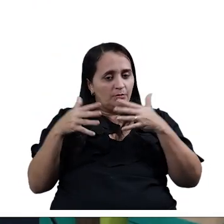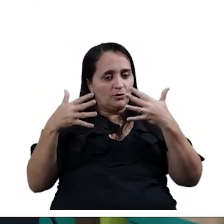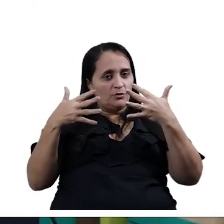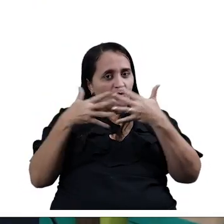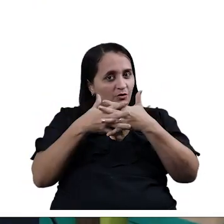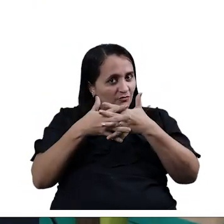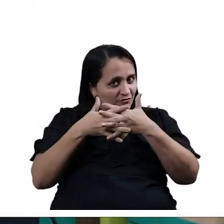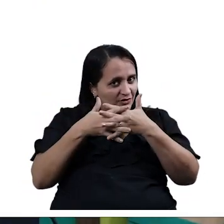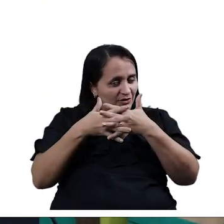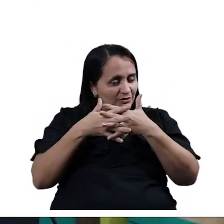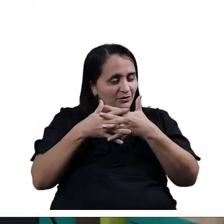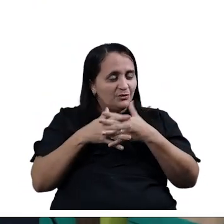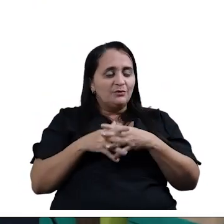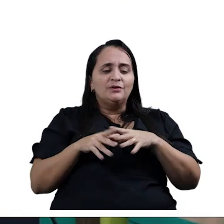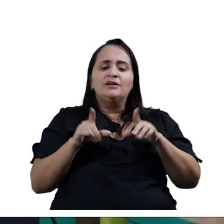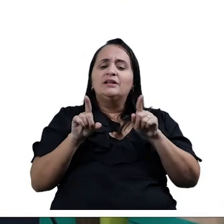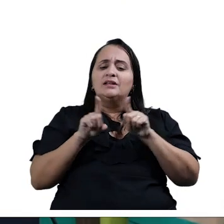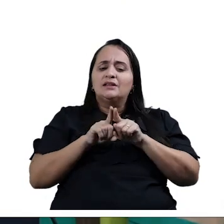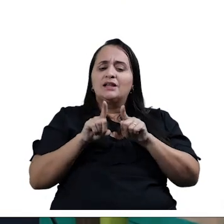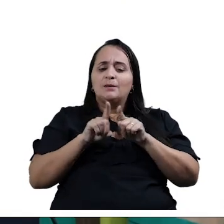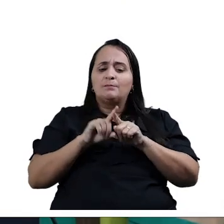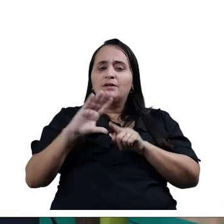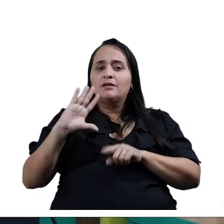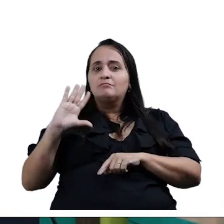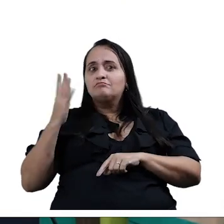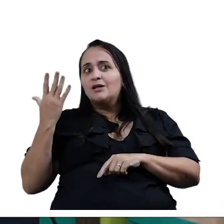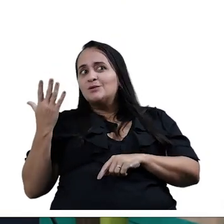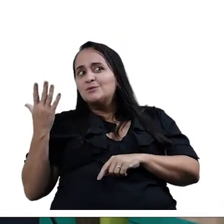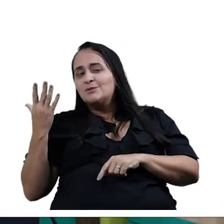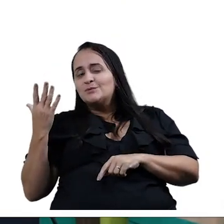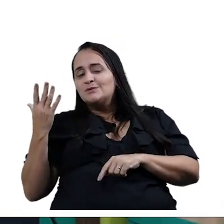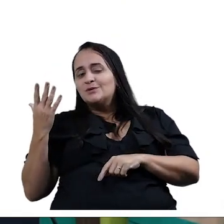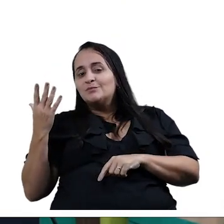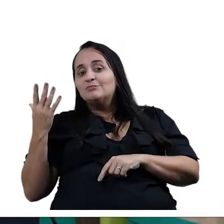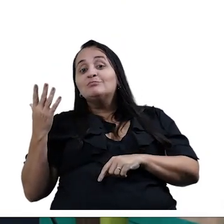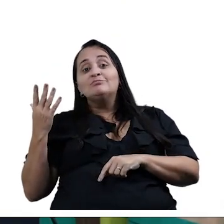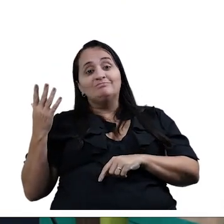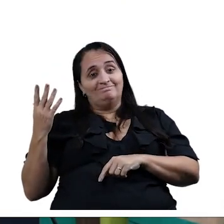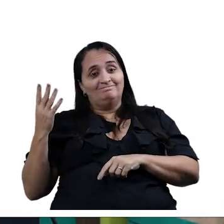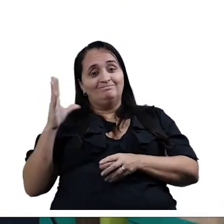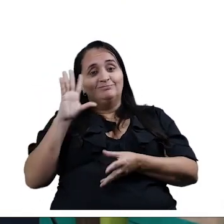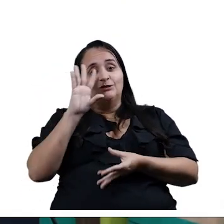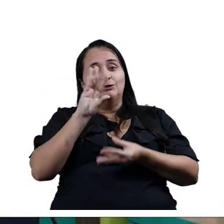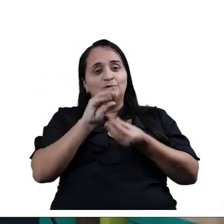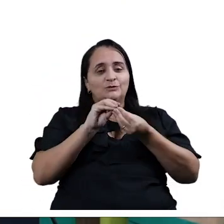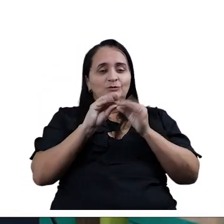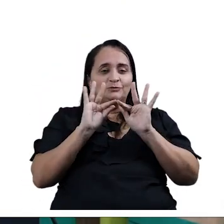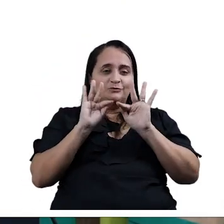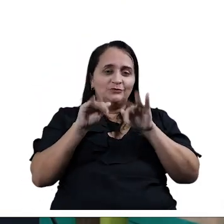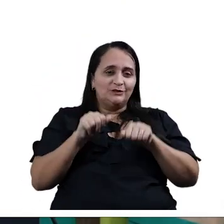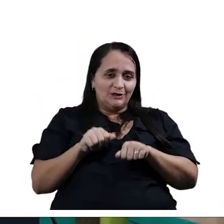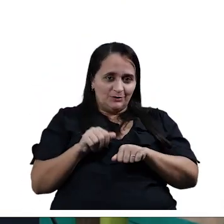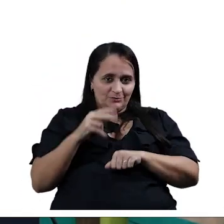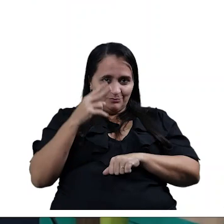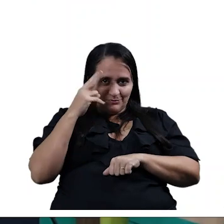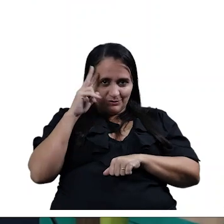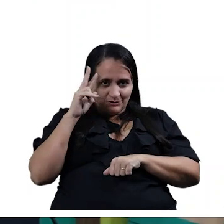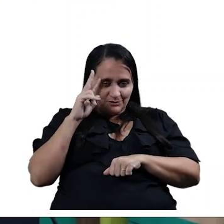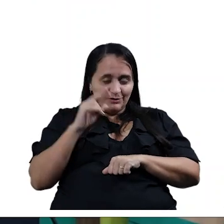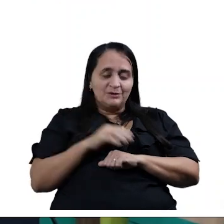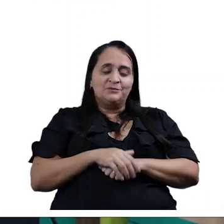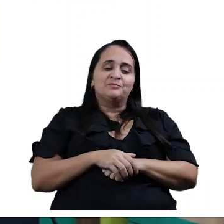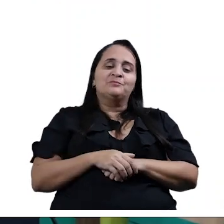é o conflito, e nós temos também a resolução desse conflito, que é o desfecho, tá?